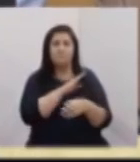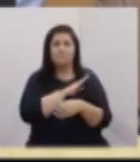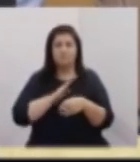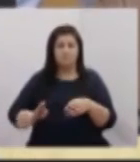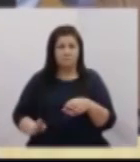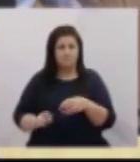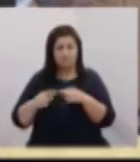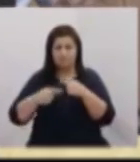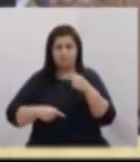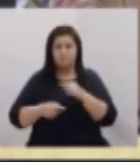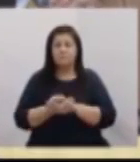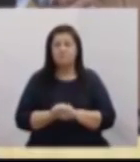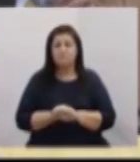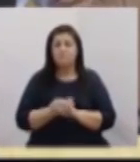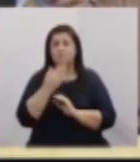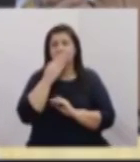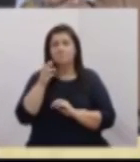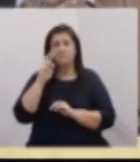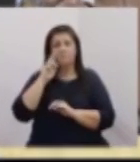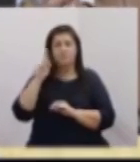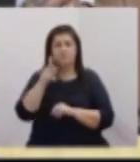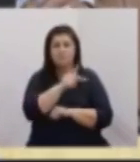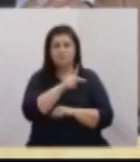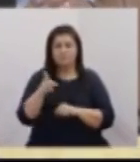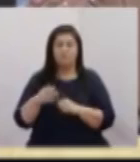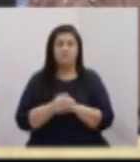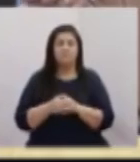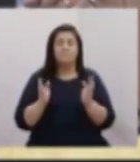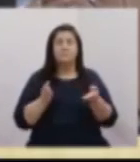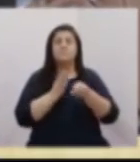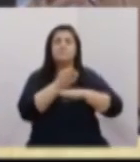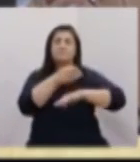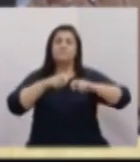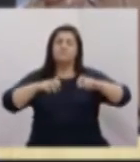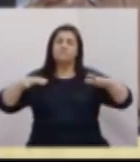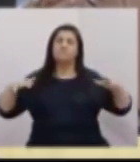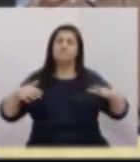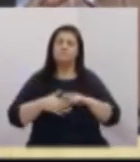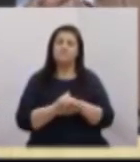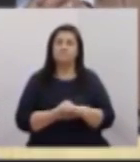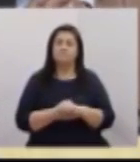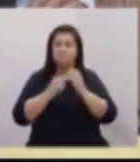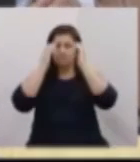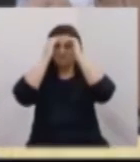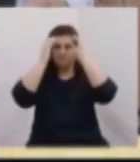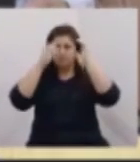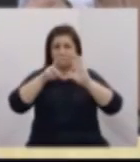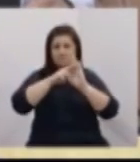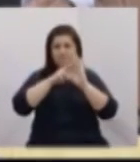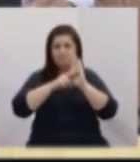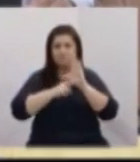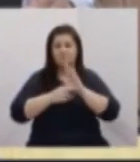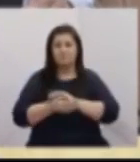ONGs, requeremos ao excelentíssimo senhor presidente dessa casa, ouvido e aprovado pelo egrégio plenário, cumpridas as formalidades